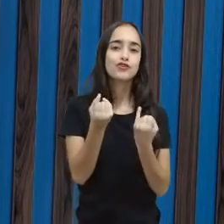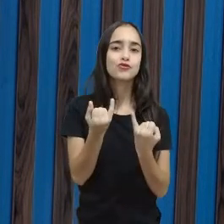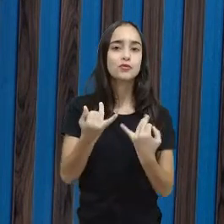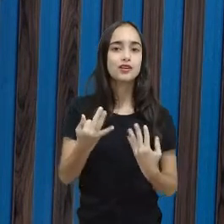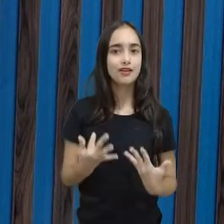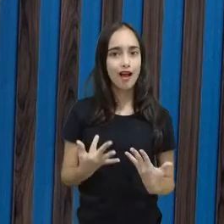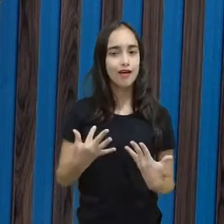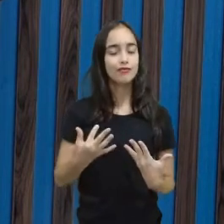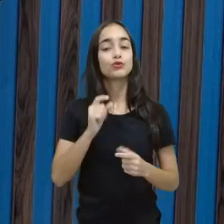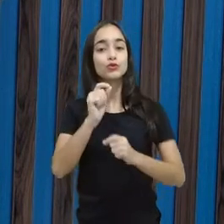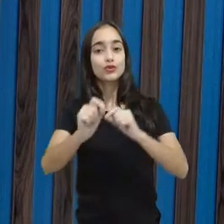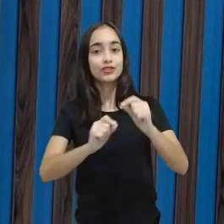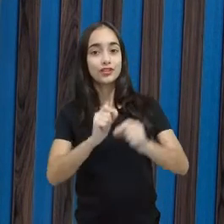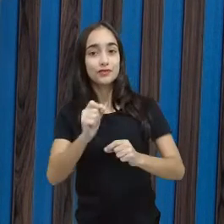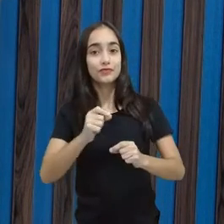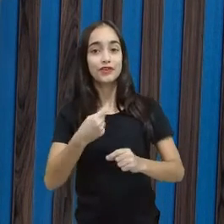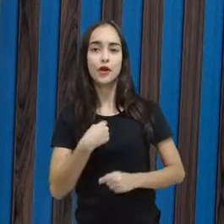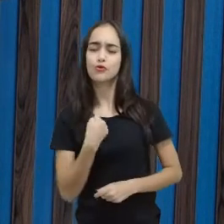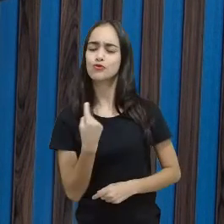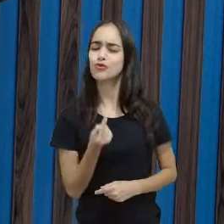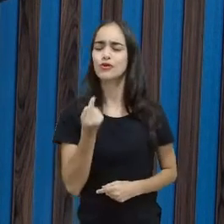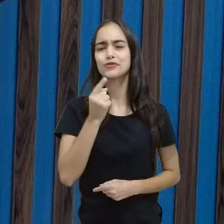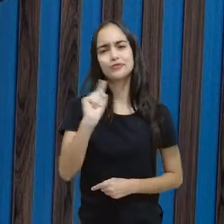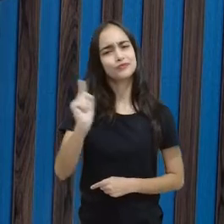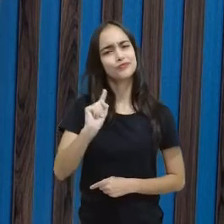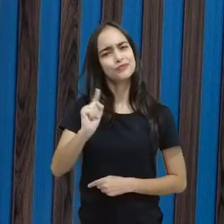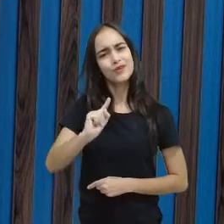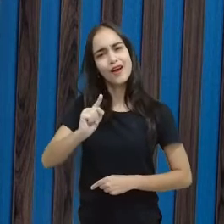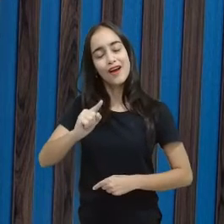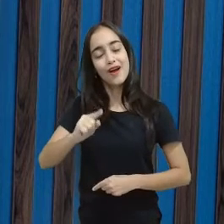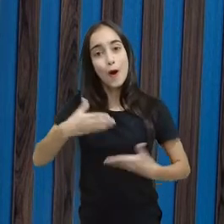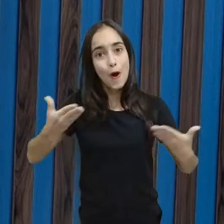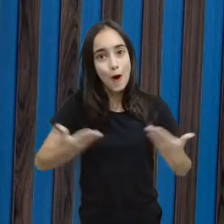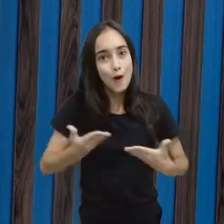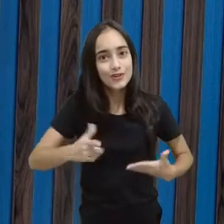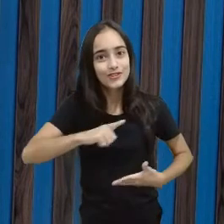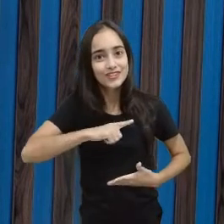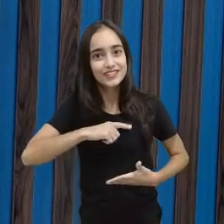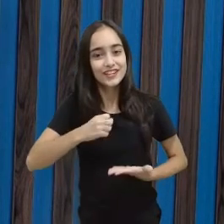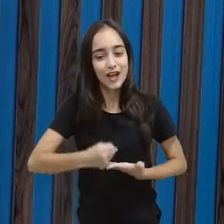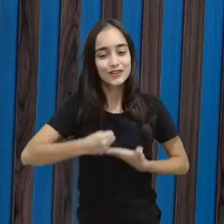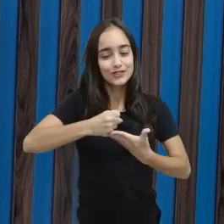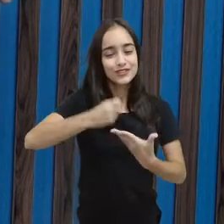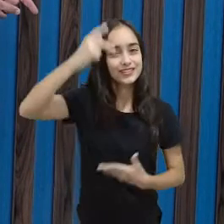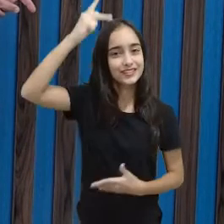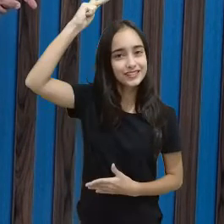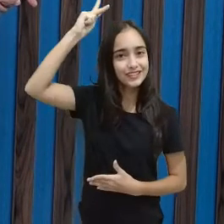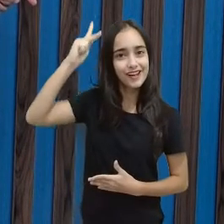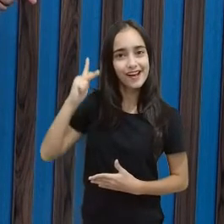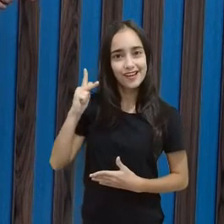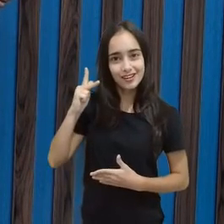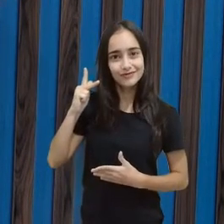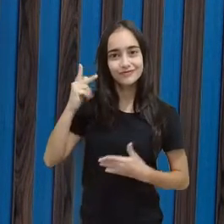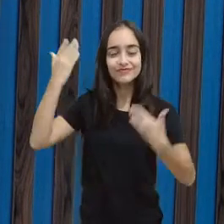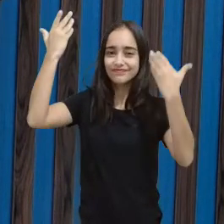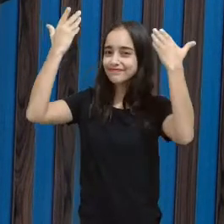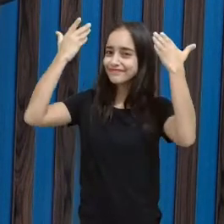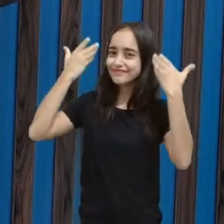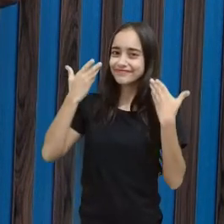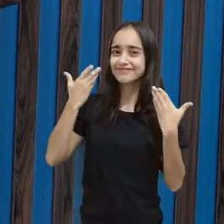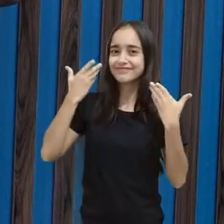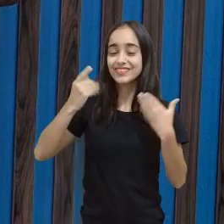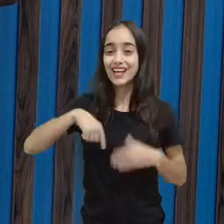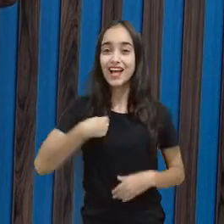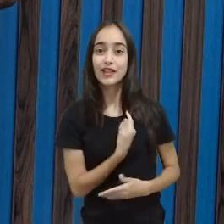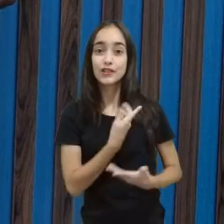bem acompanhado. Então, hoje nós contamos com a ajuda da Karen, aqui no canto. Karen,